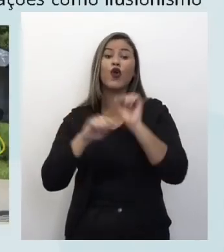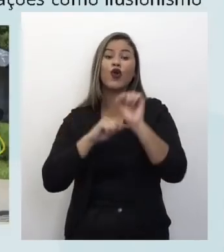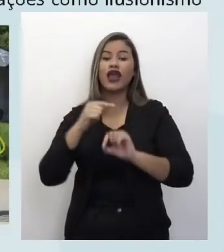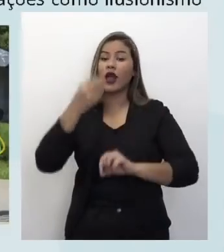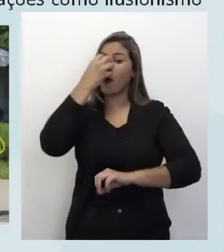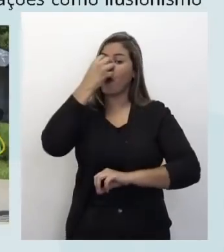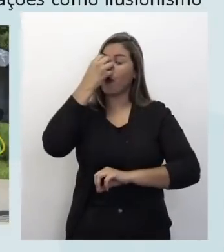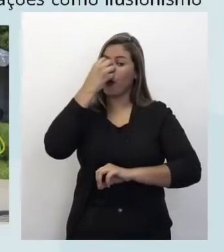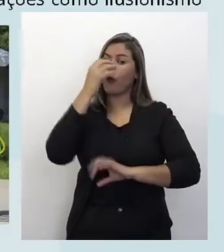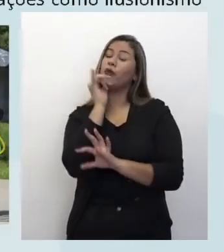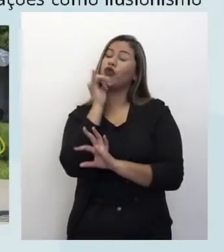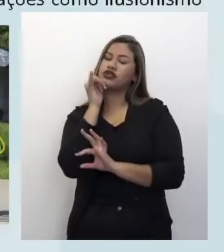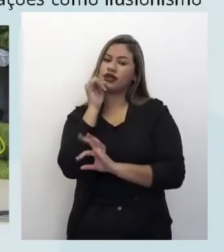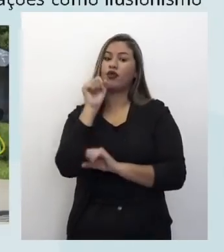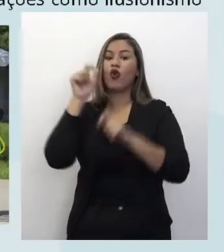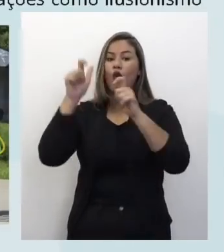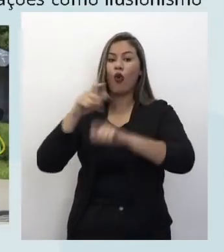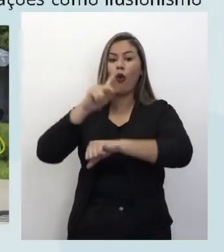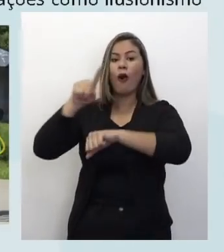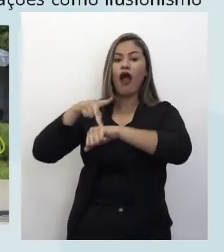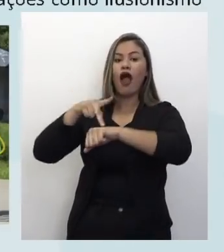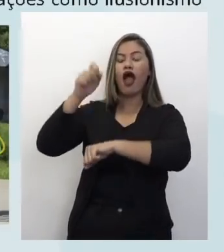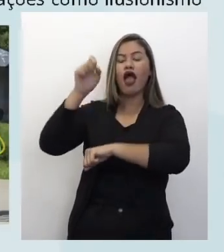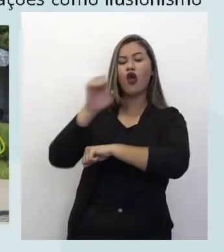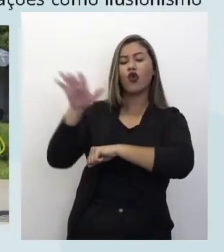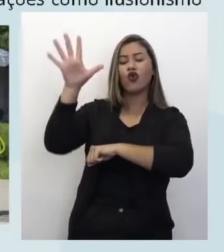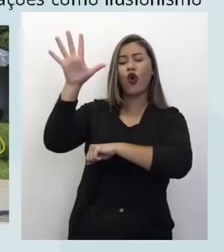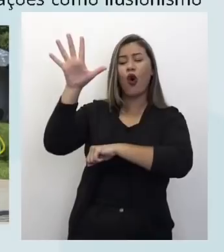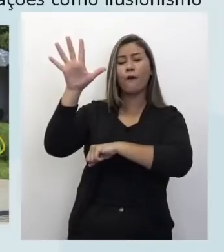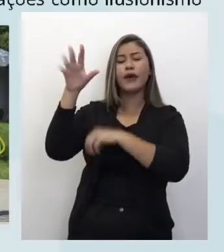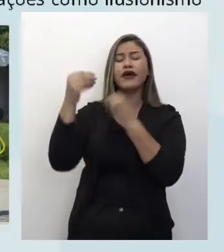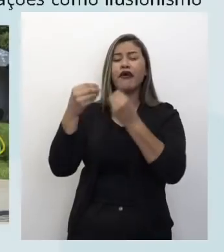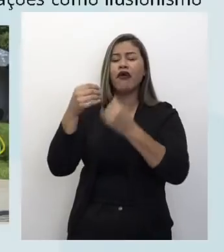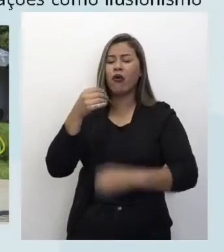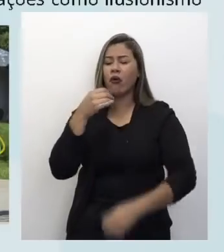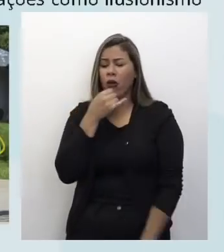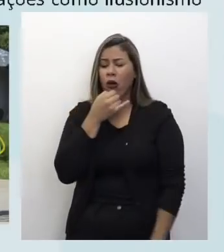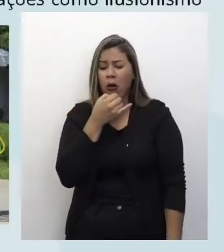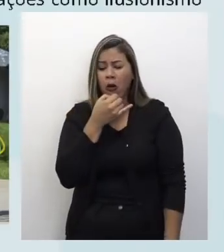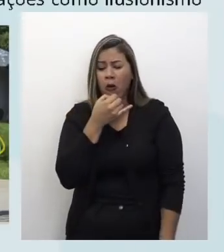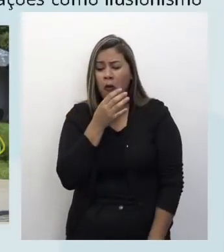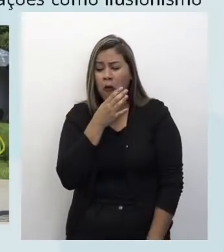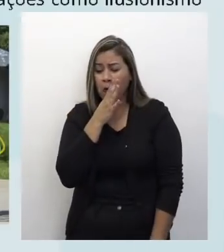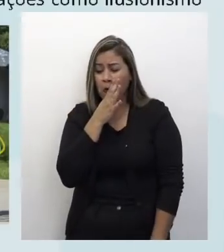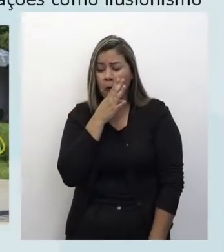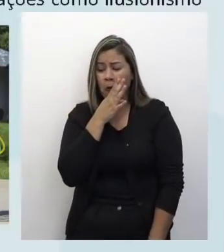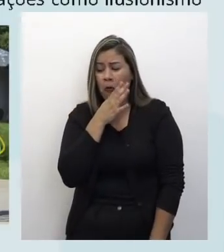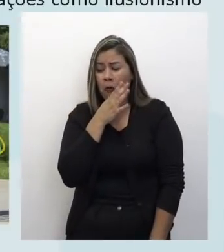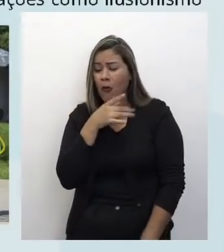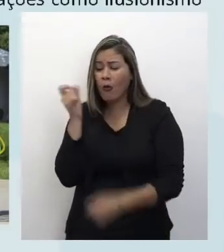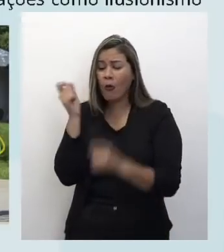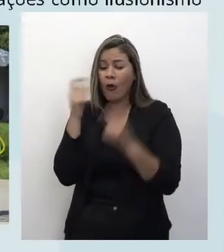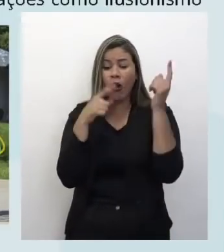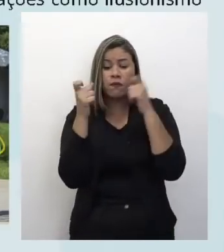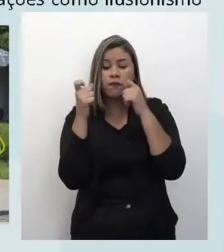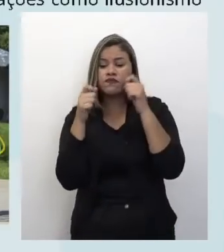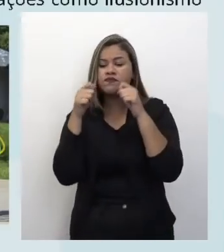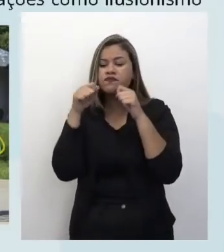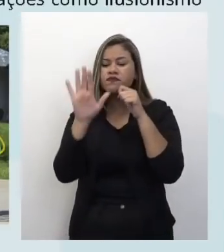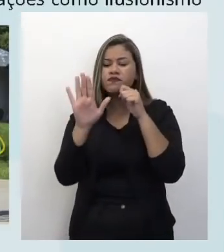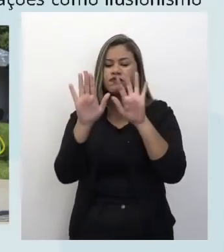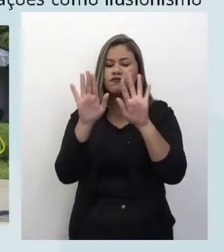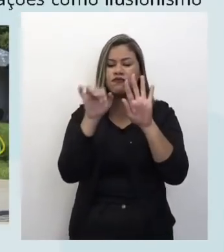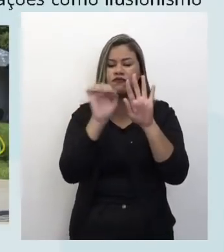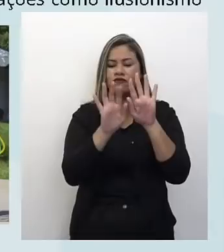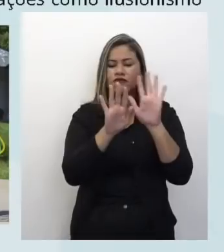europeu. Lá na Europa, o palhaço ele era mais triste, mais caladão, fazia mais mímica, tinha um humor